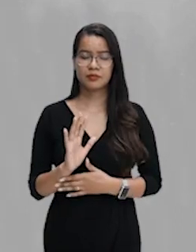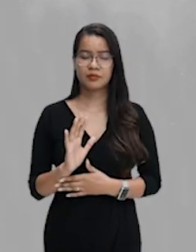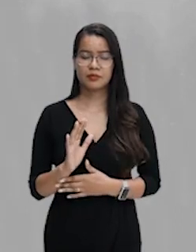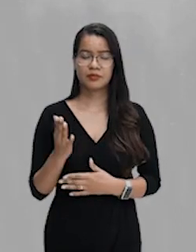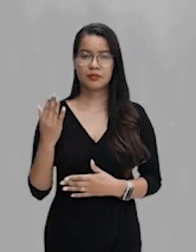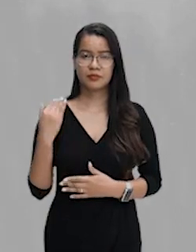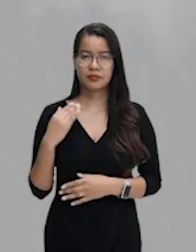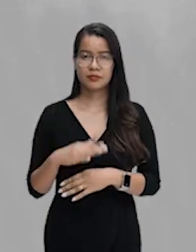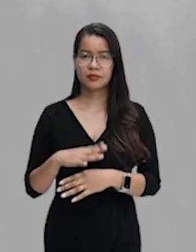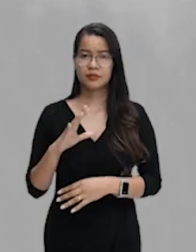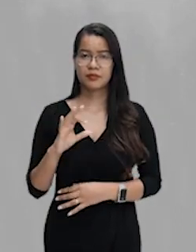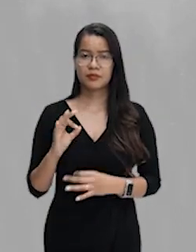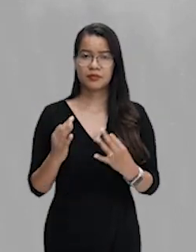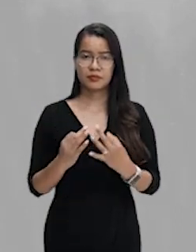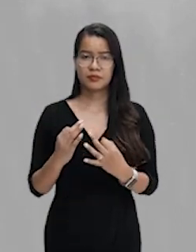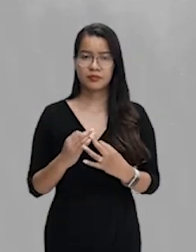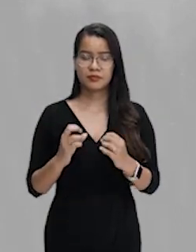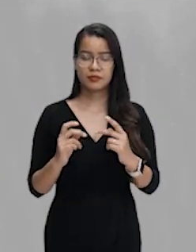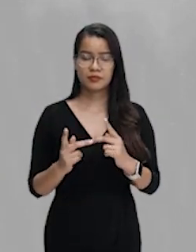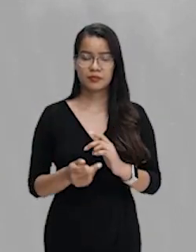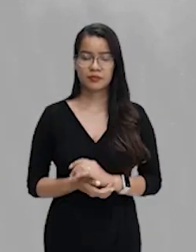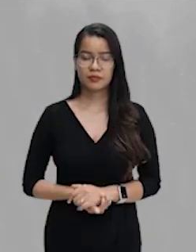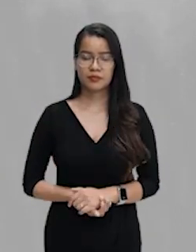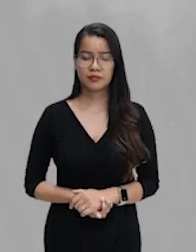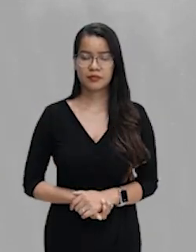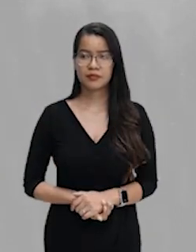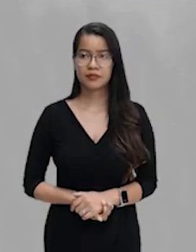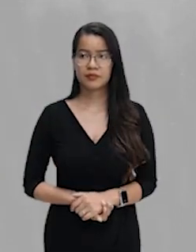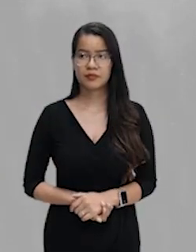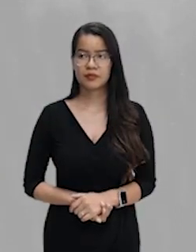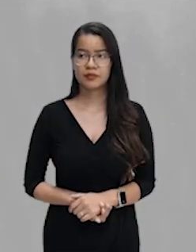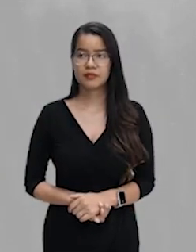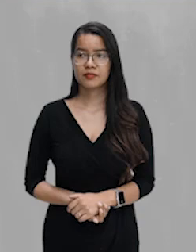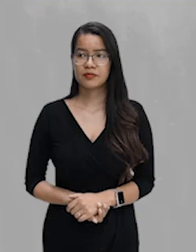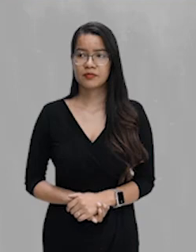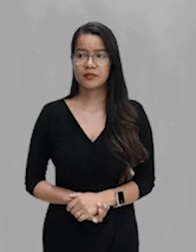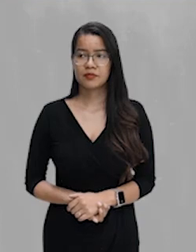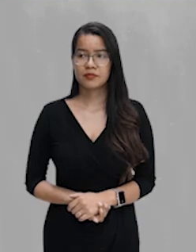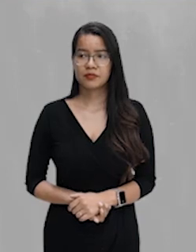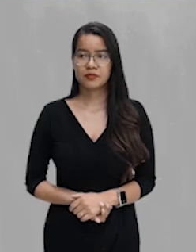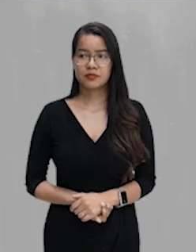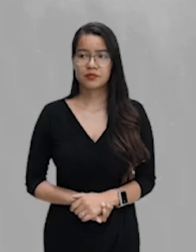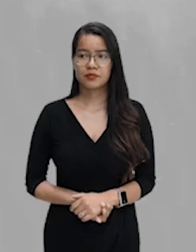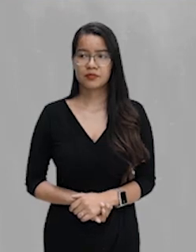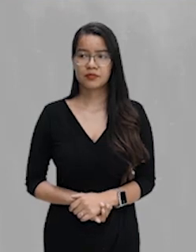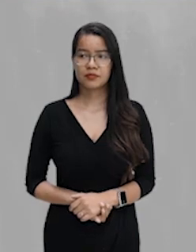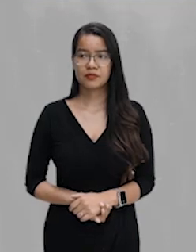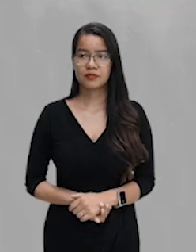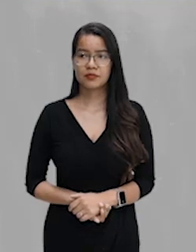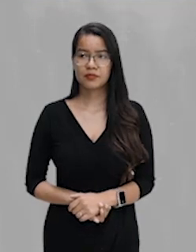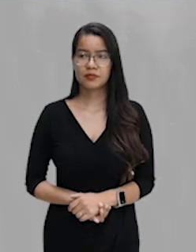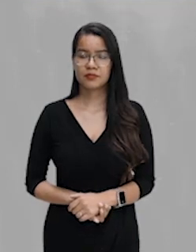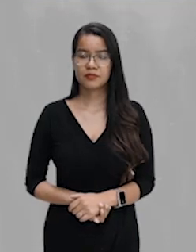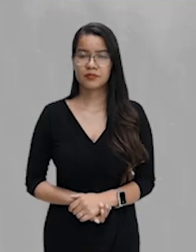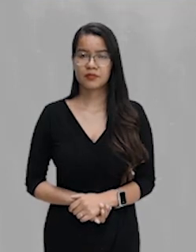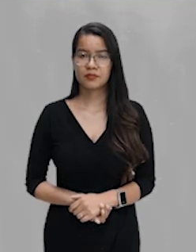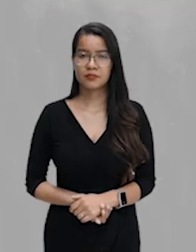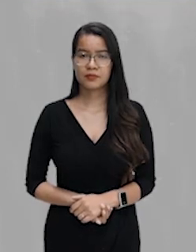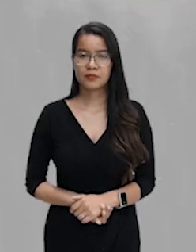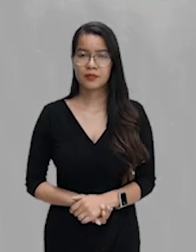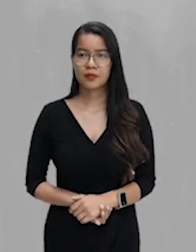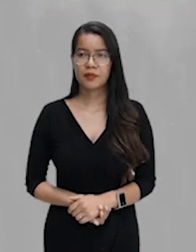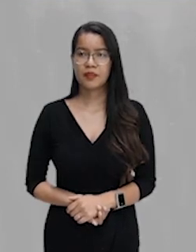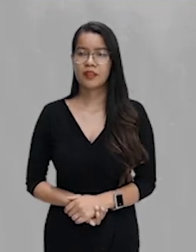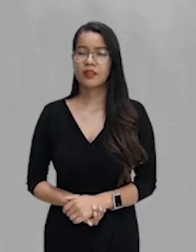mais que perfeito. Estão entendendo? Muito bem. Estavam agotados porque caminar